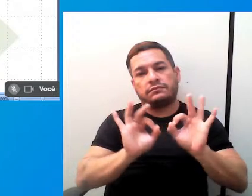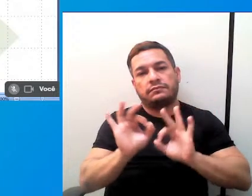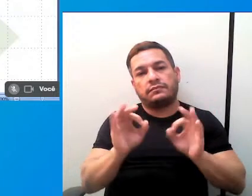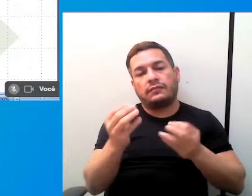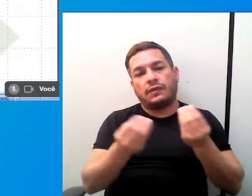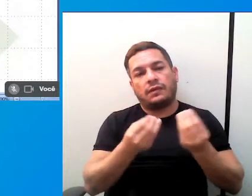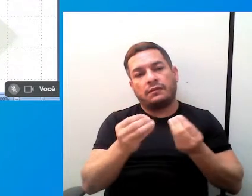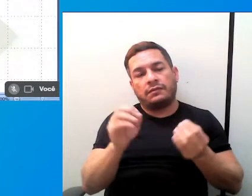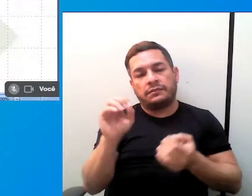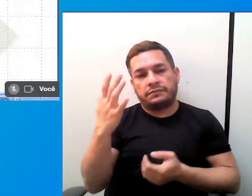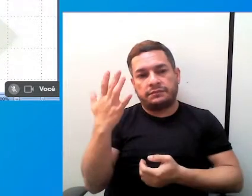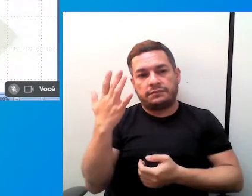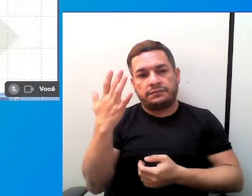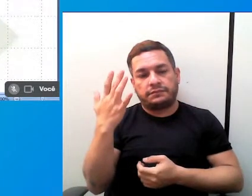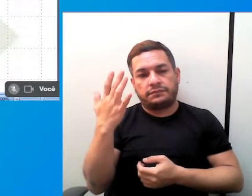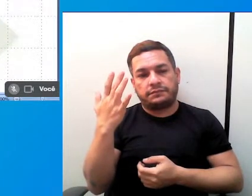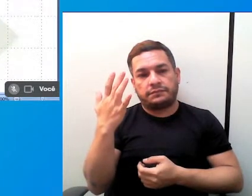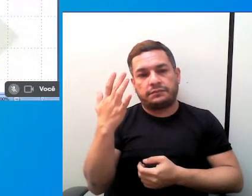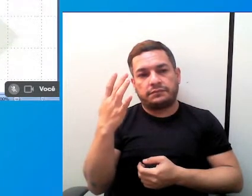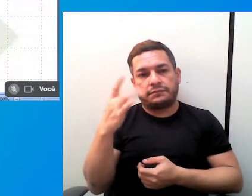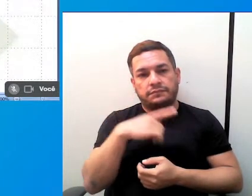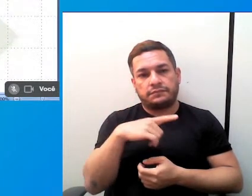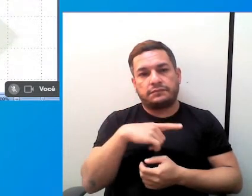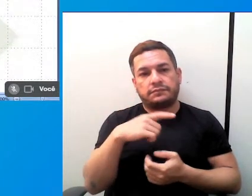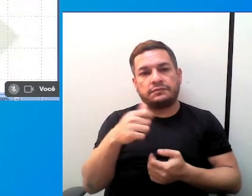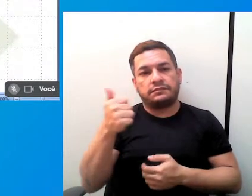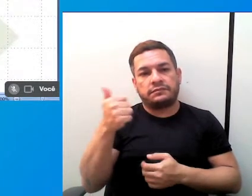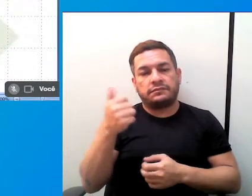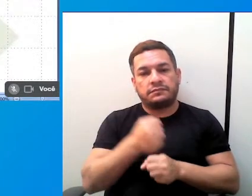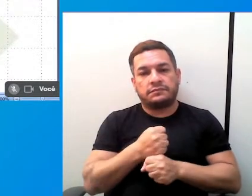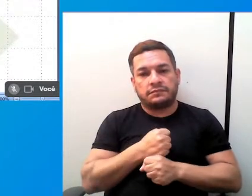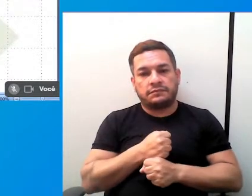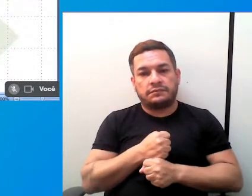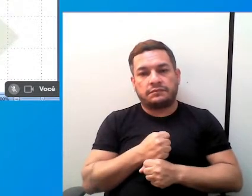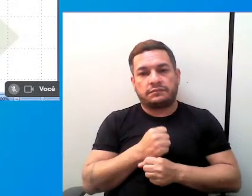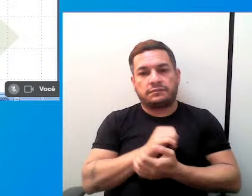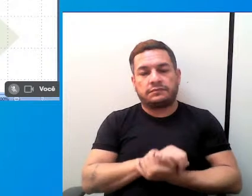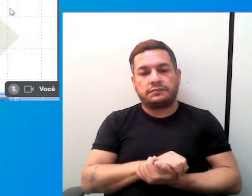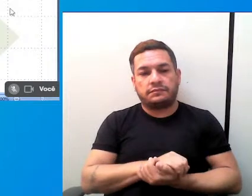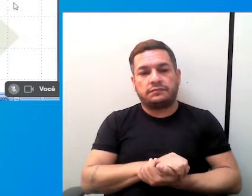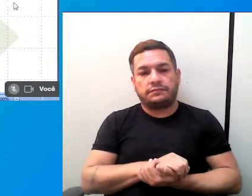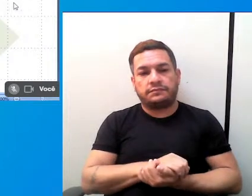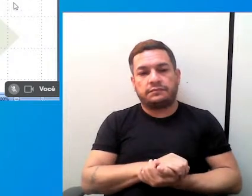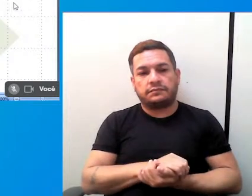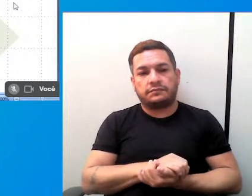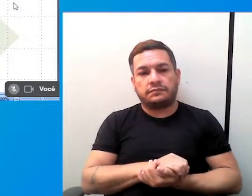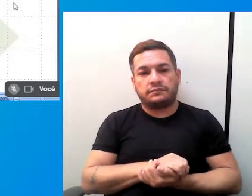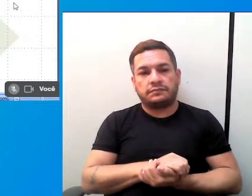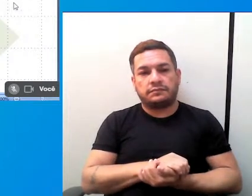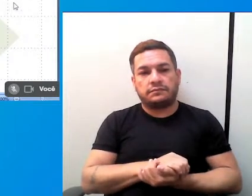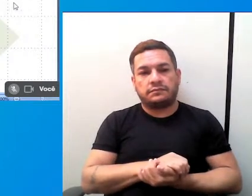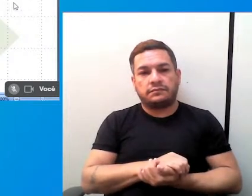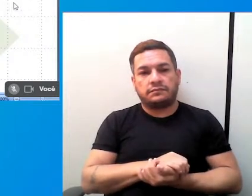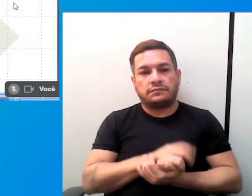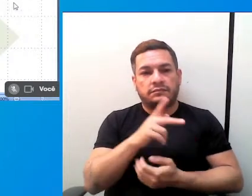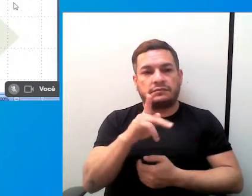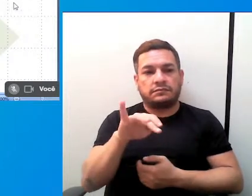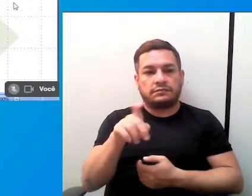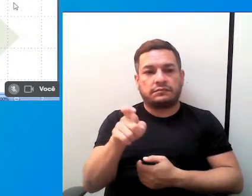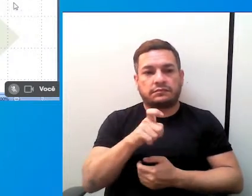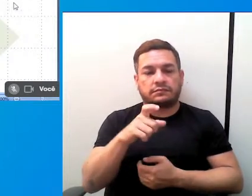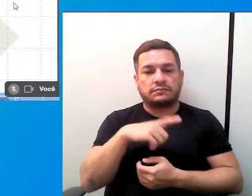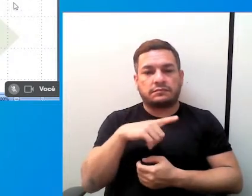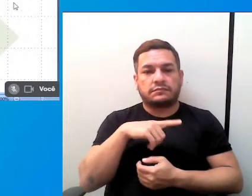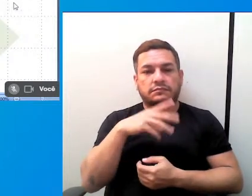dada da seguinte maneira. Aqui está a estrutura do primeiro ano, certo? O PIEX está dividido